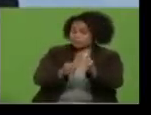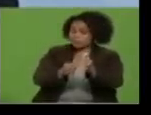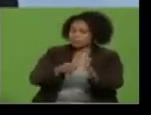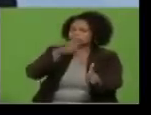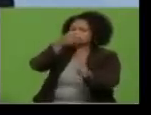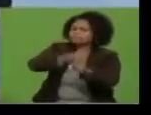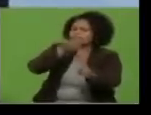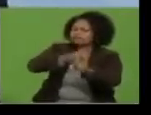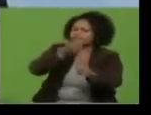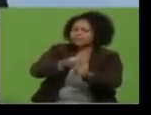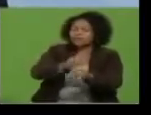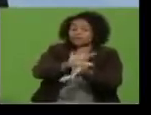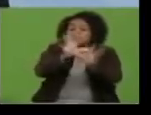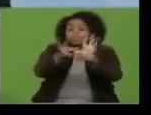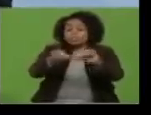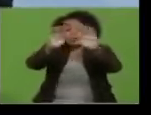todo o planeta